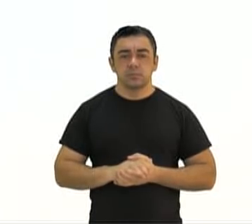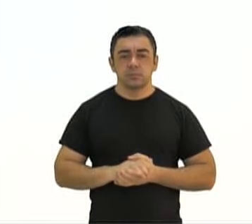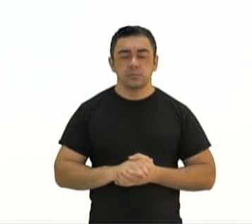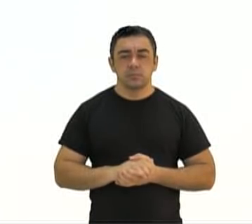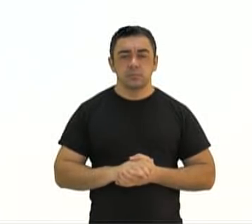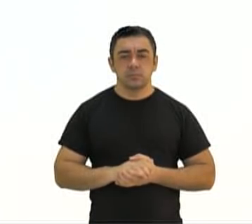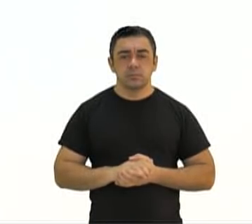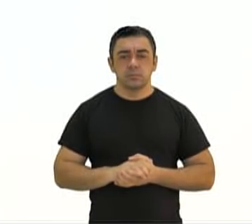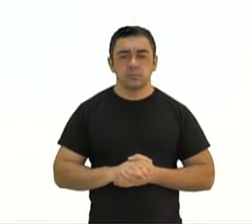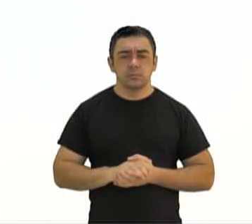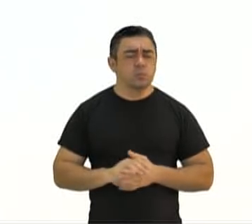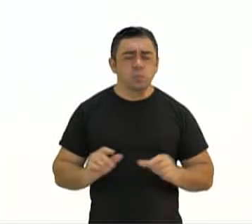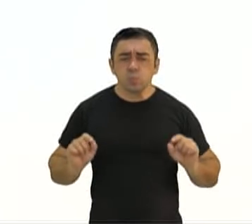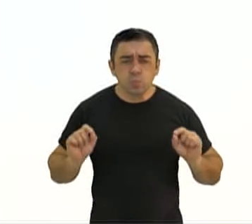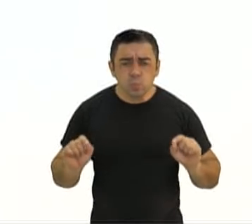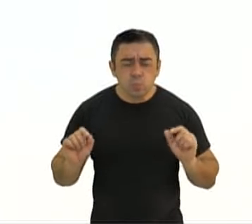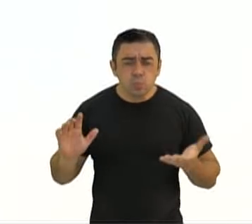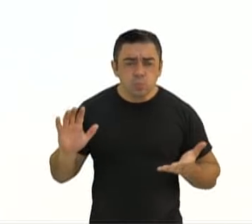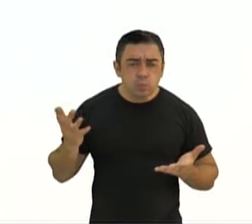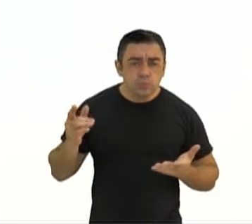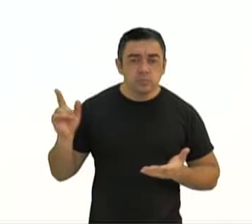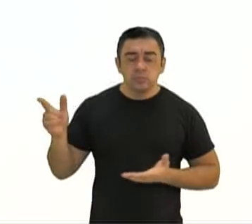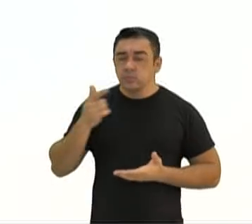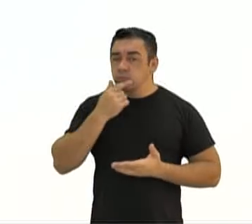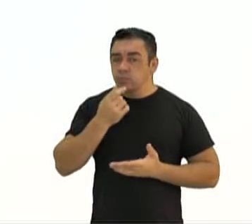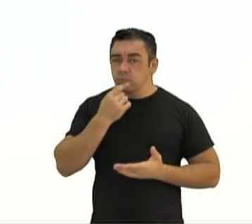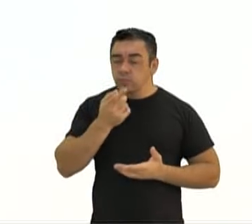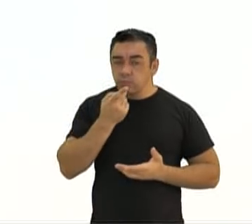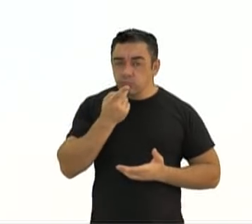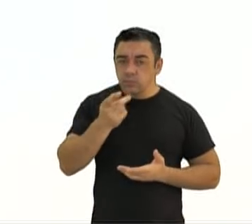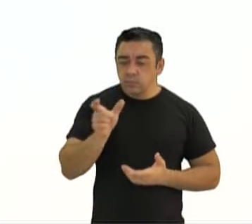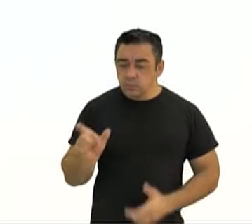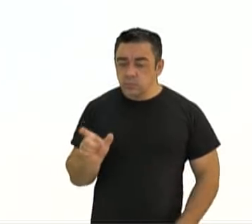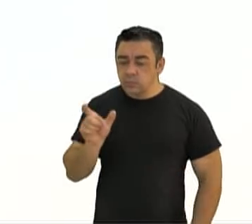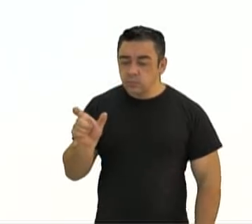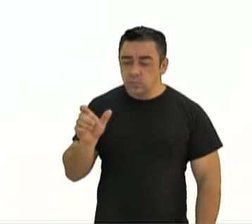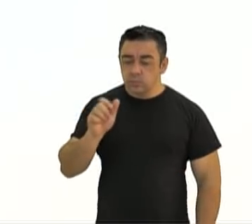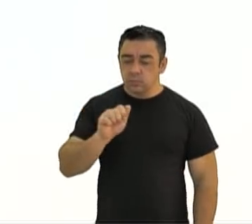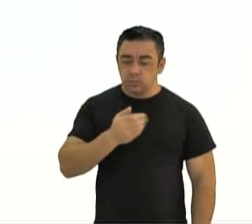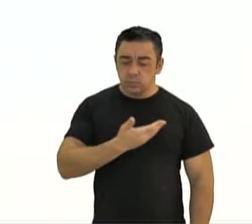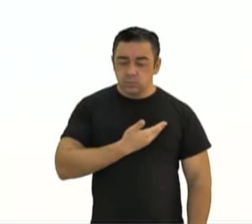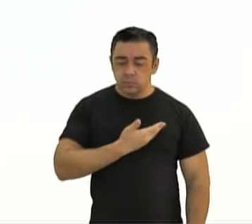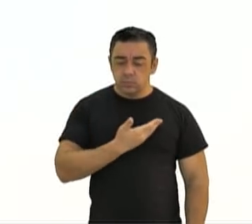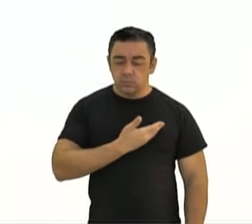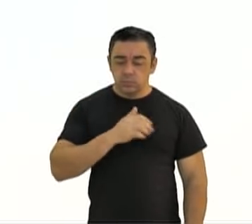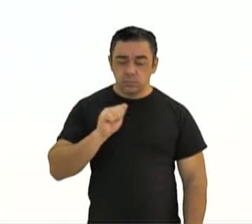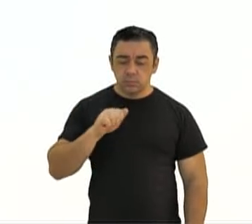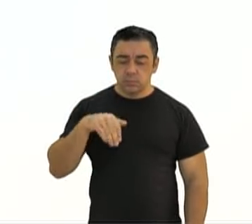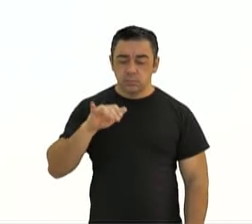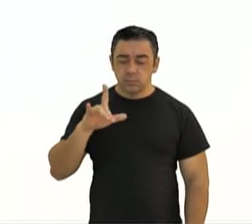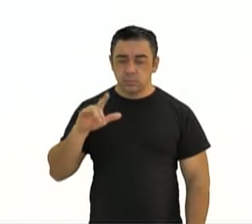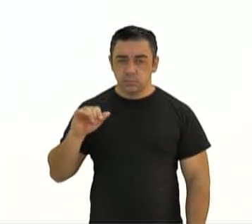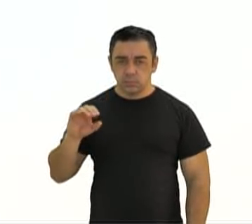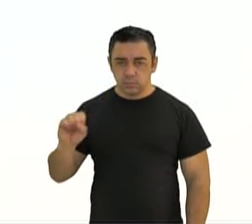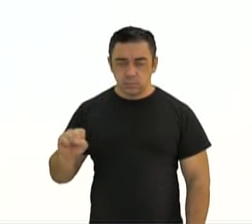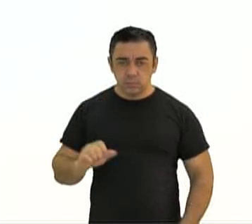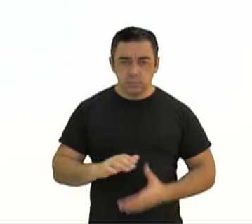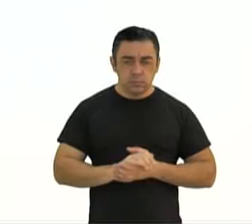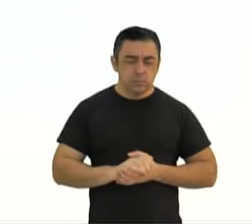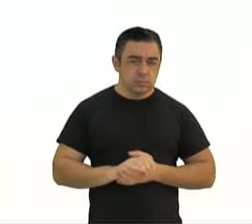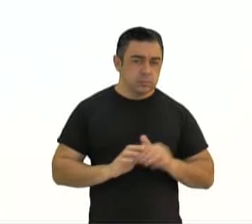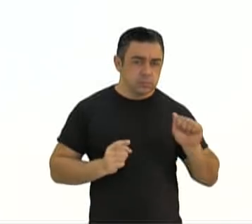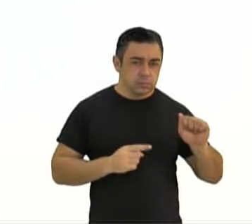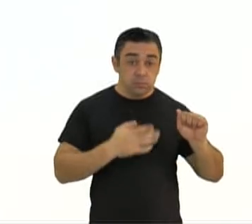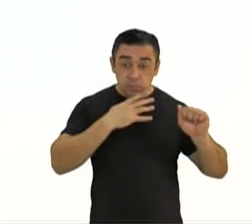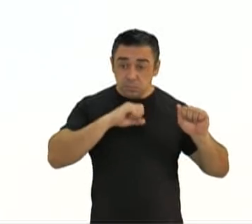Aqui. O que aconteceu quando Murilo pronunciou a palavra amigos? Letra A, os pais ficaram